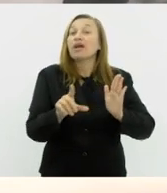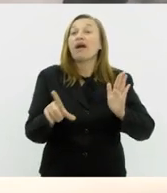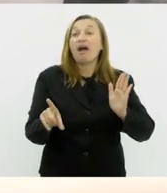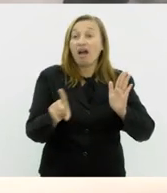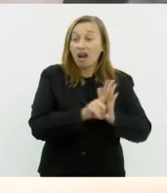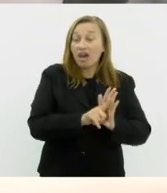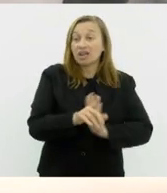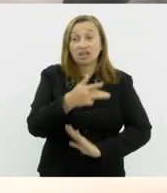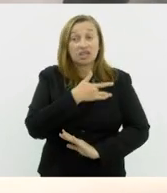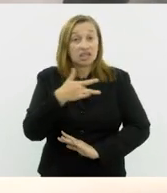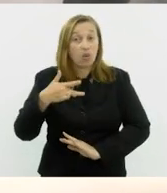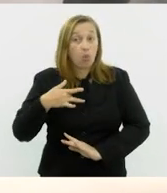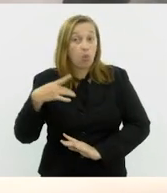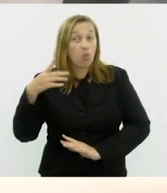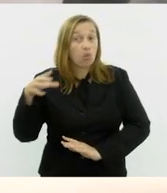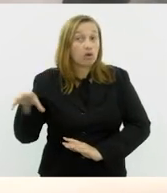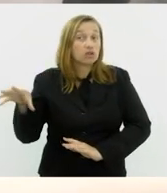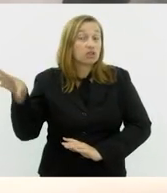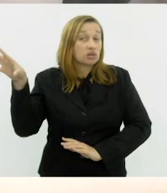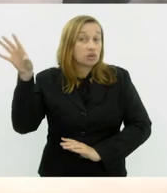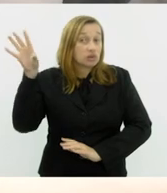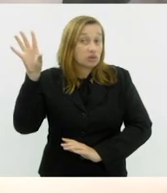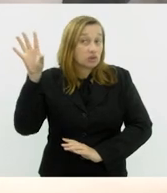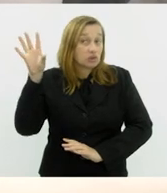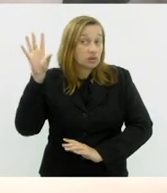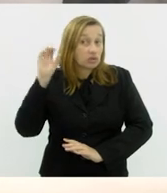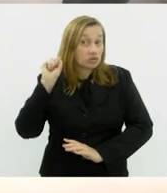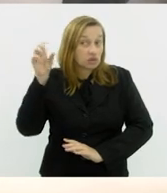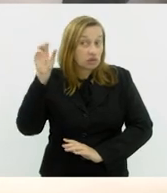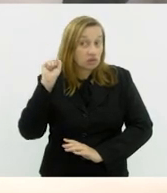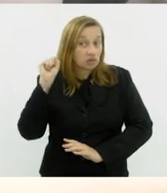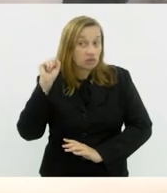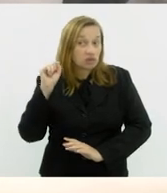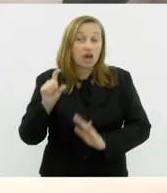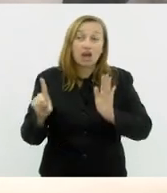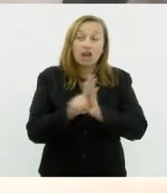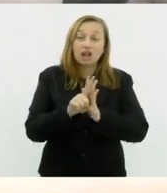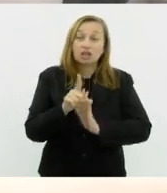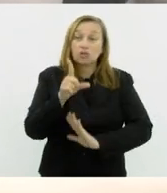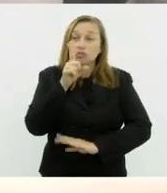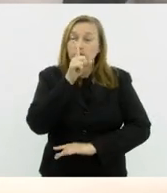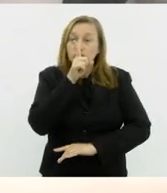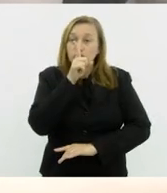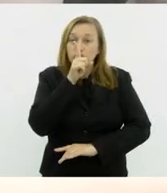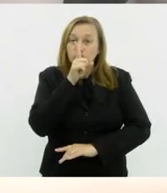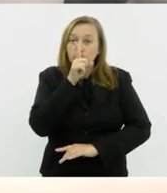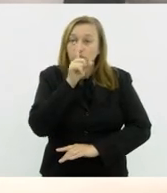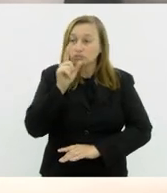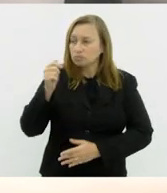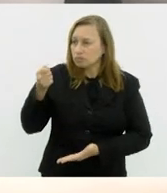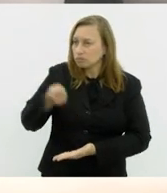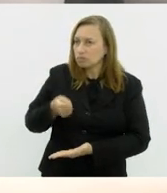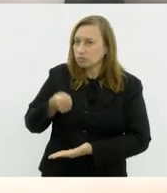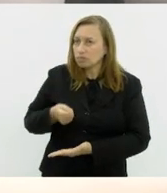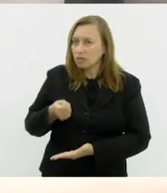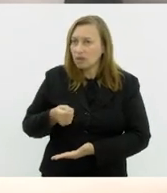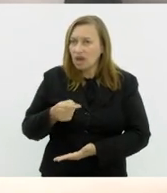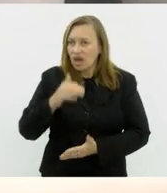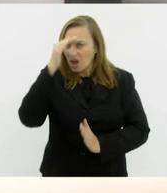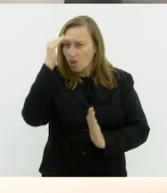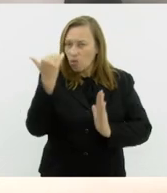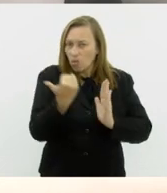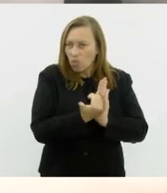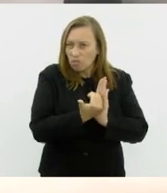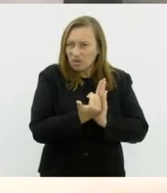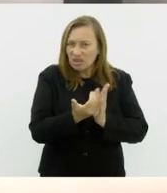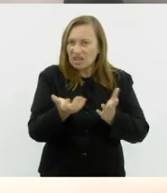leis municipais, lei do silêncio, elas são leis mandatórias. Não é que as pessoas cumprem se